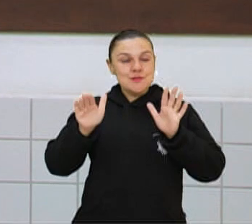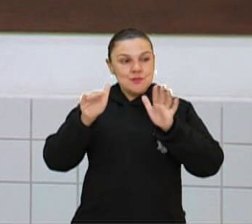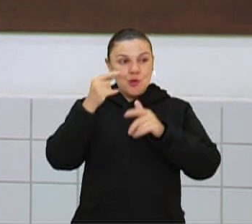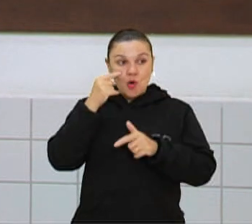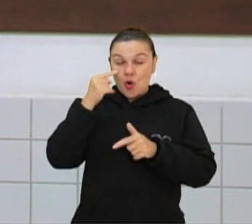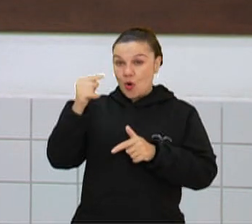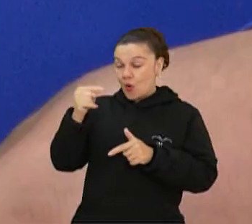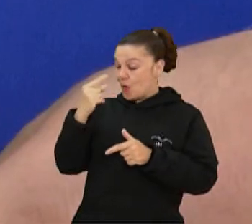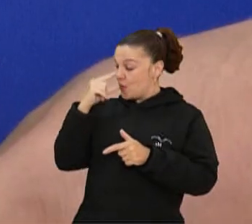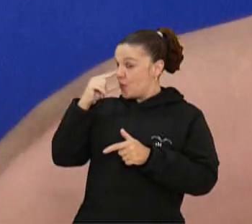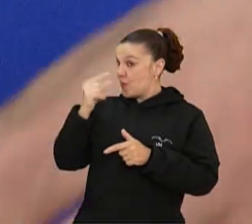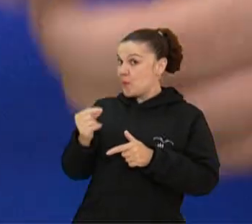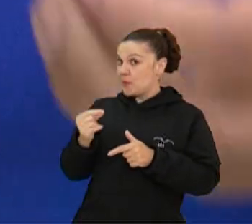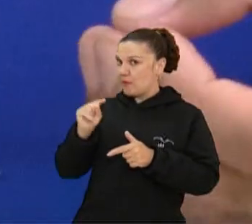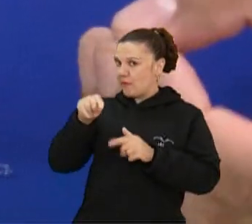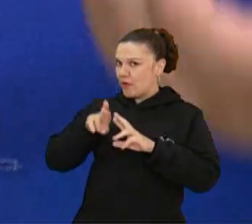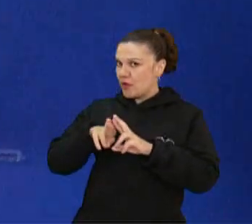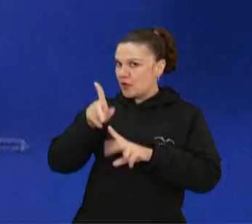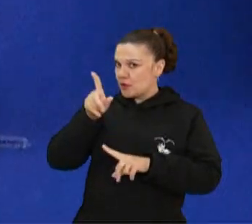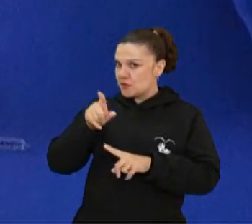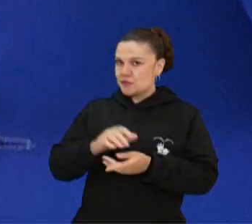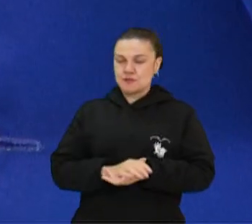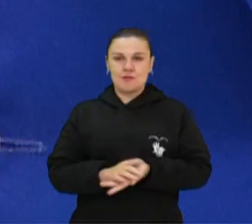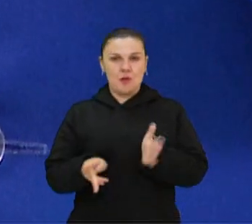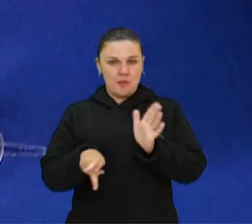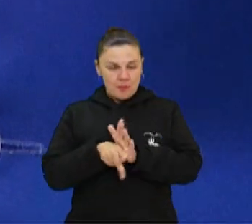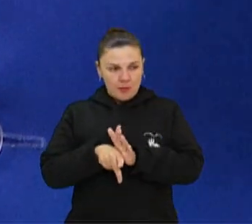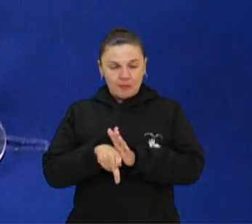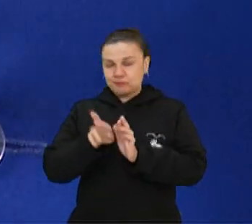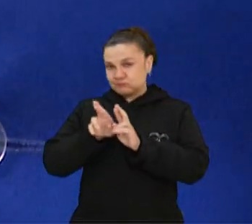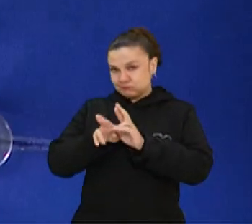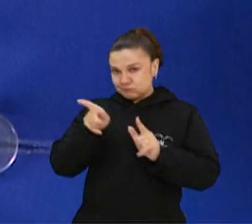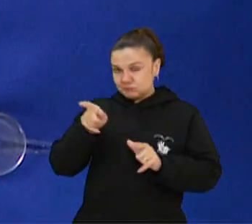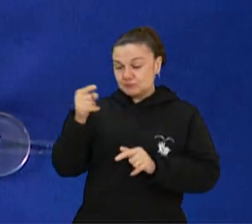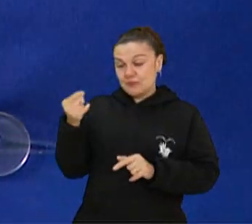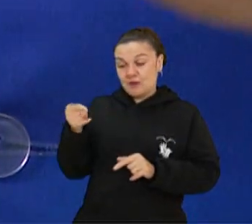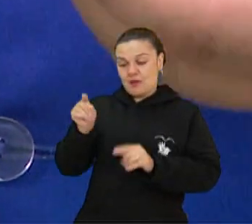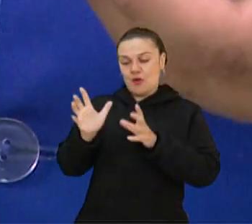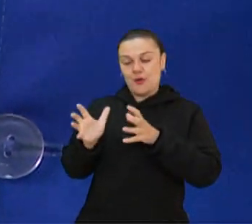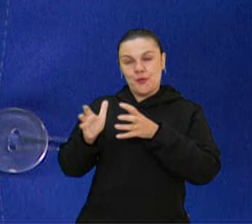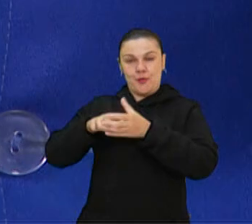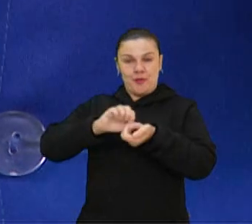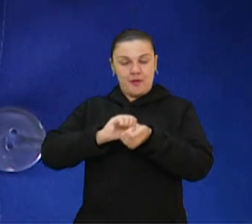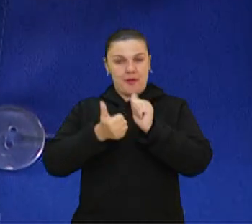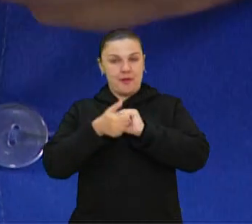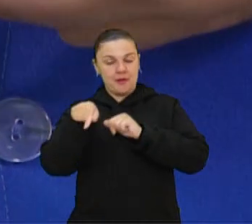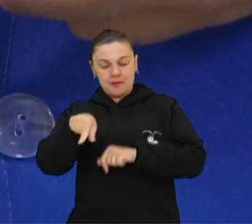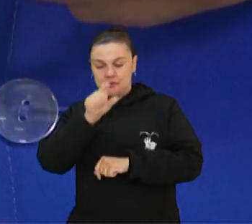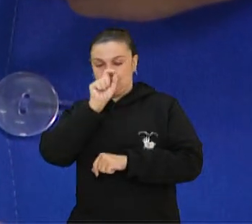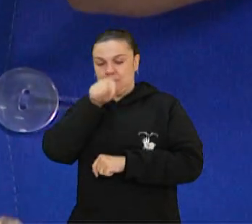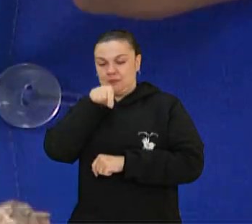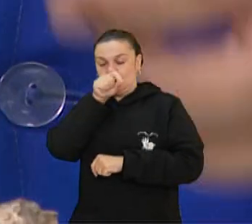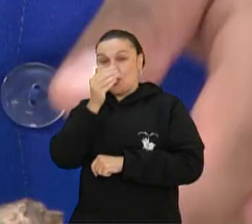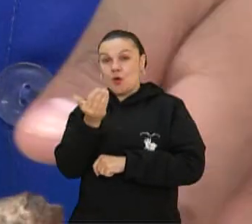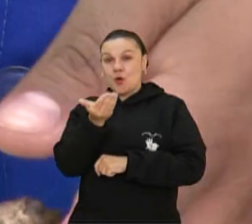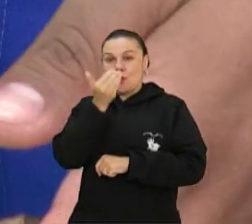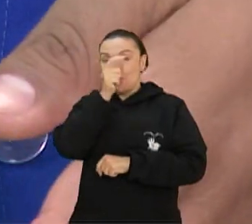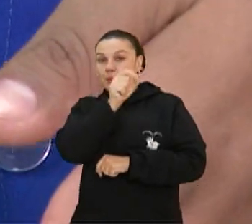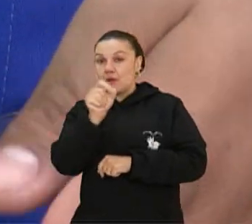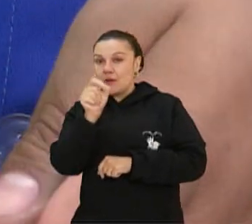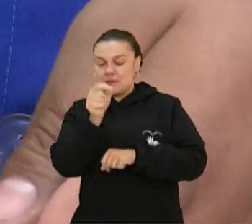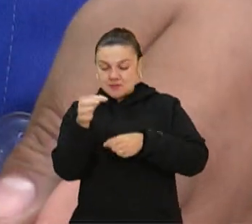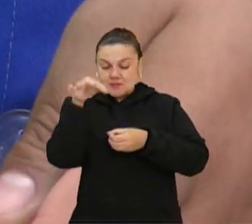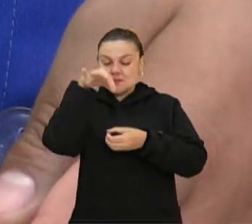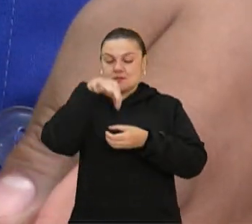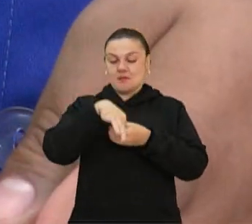ele já é diferente do bico dos falconiformes. Então, a adaptação seria para alimentação